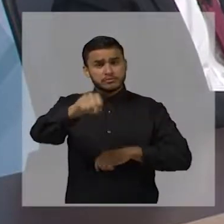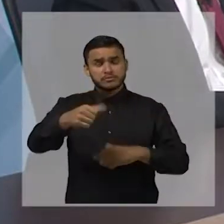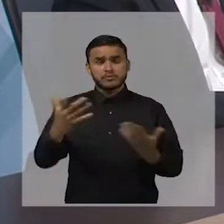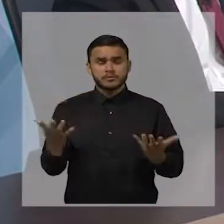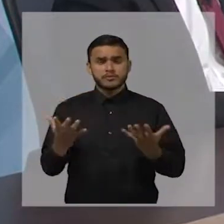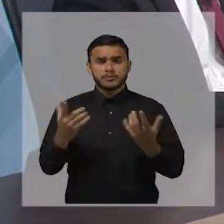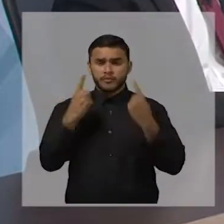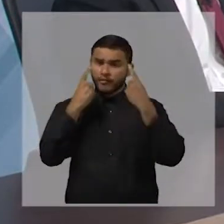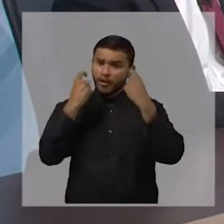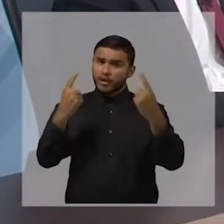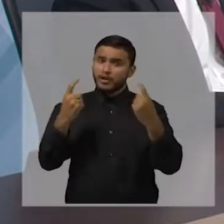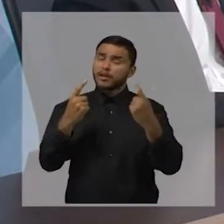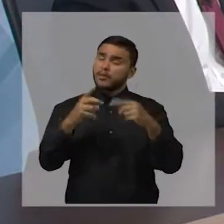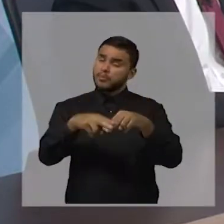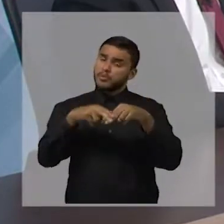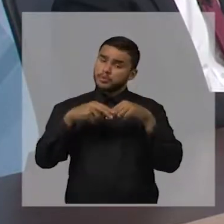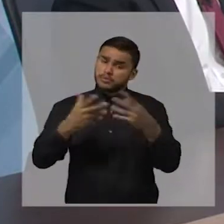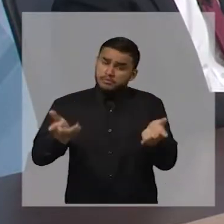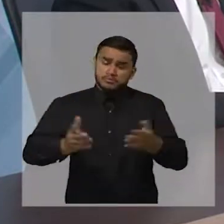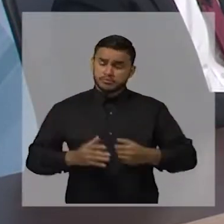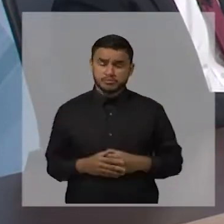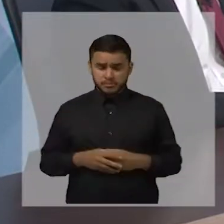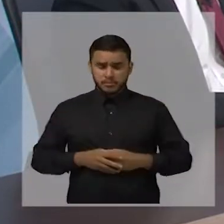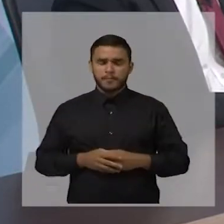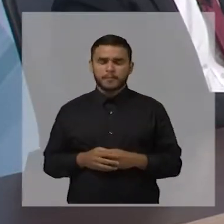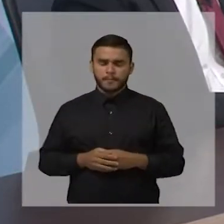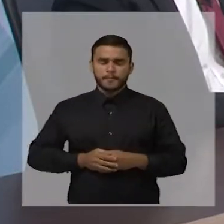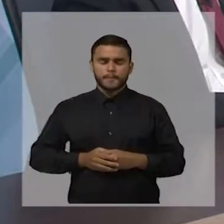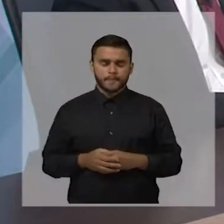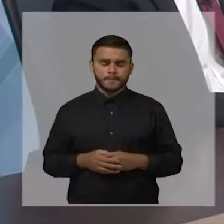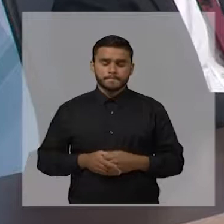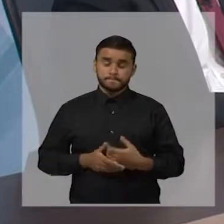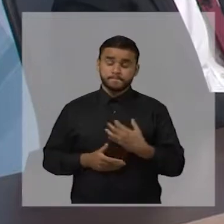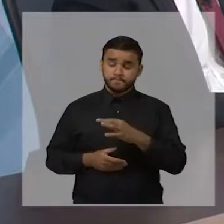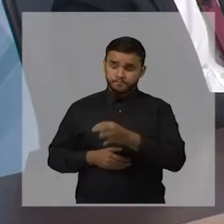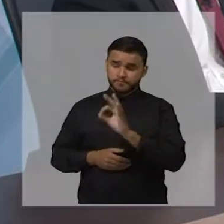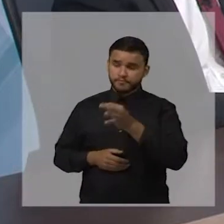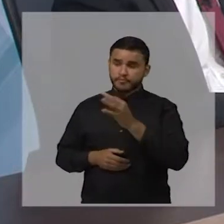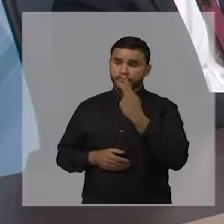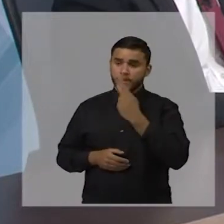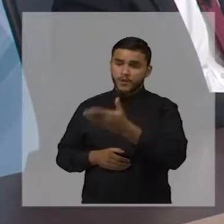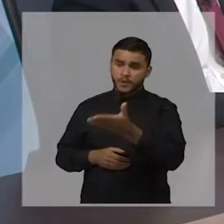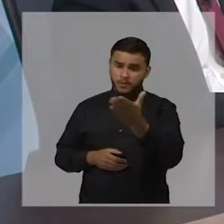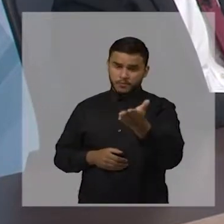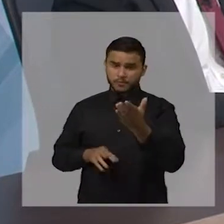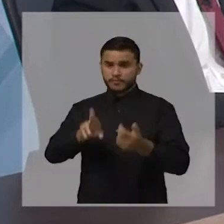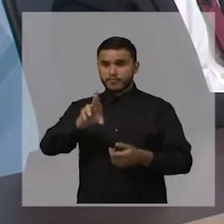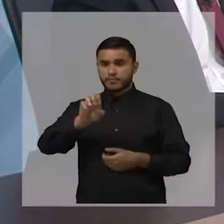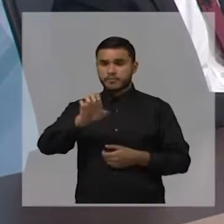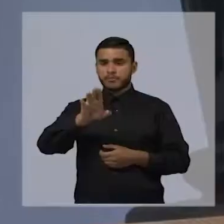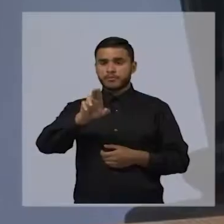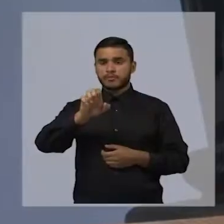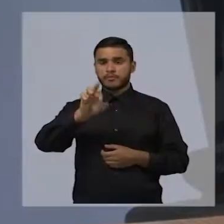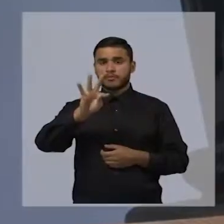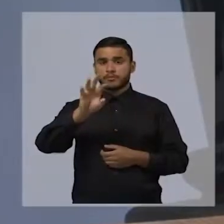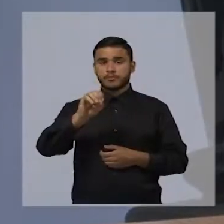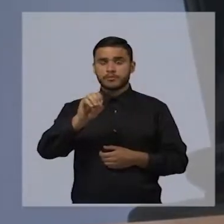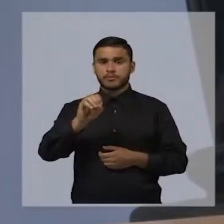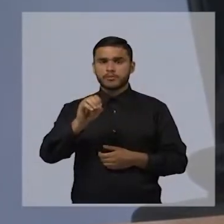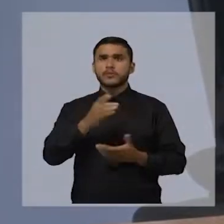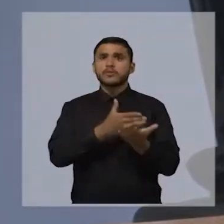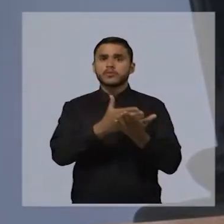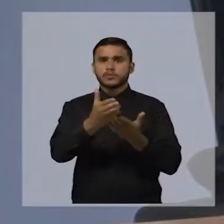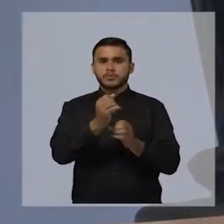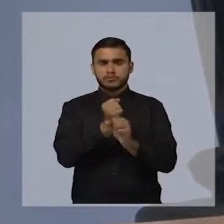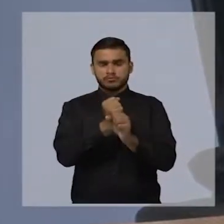atenção. Se não, vejamos. O atual governador, Camilo Santana, no governo, no seu primeiro governo, ele